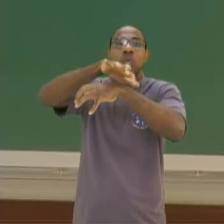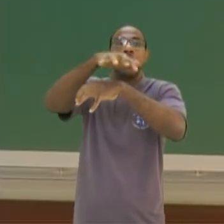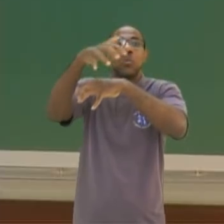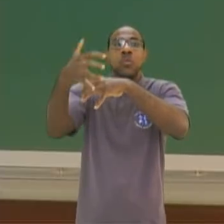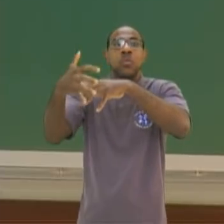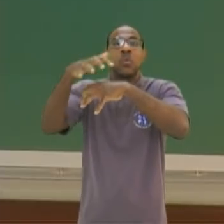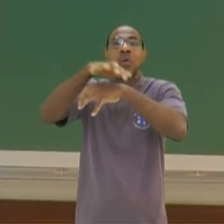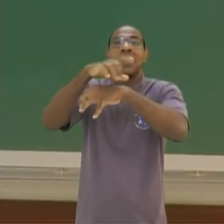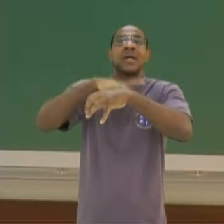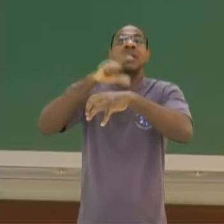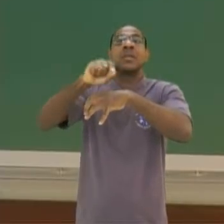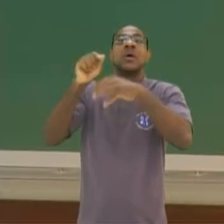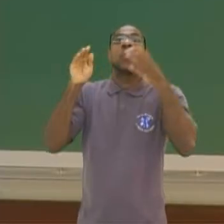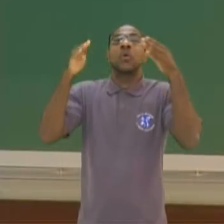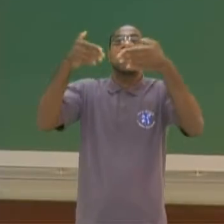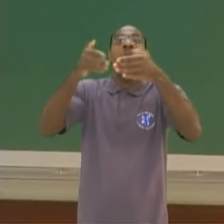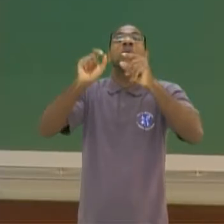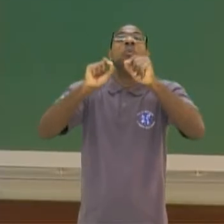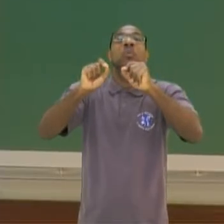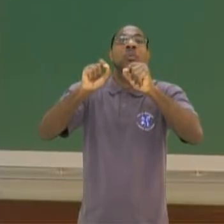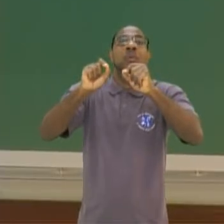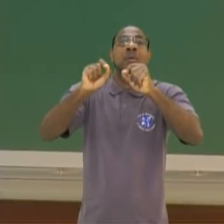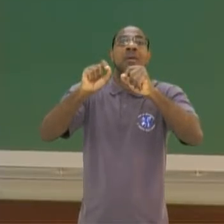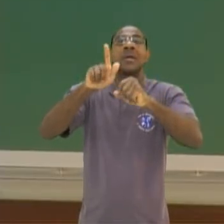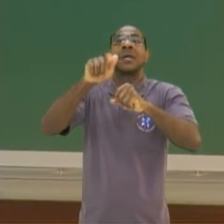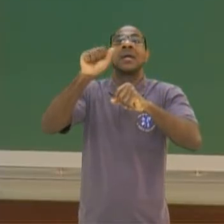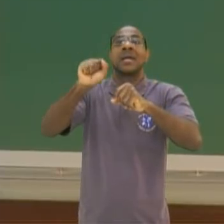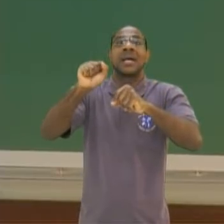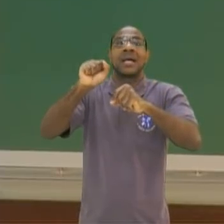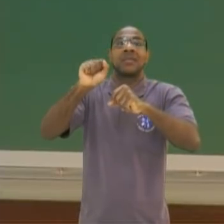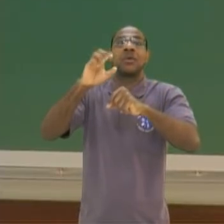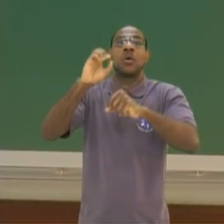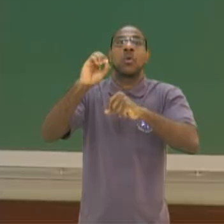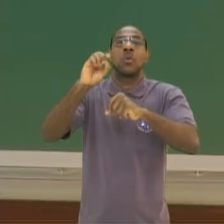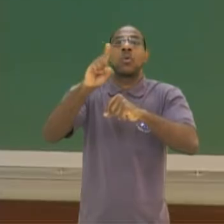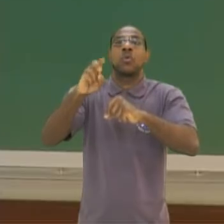onde eu tenho uma grande concentração do quê? De gás ozônio.